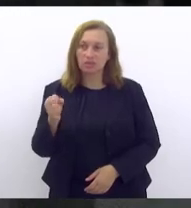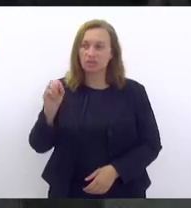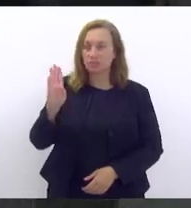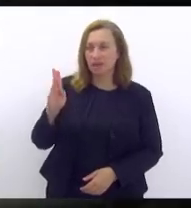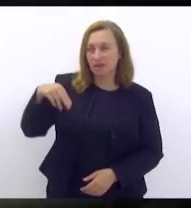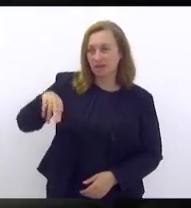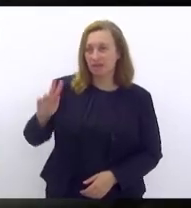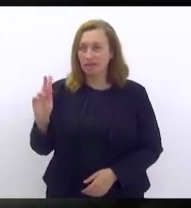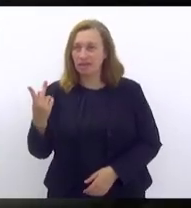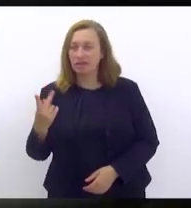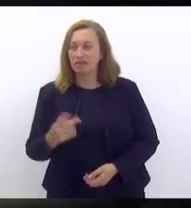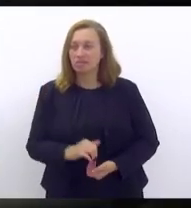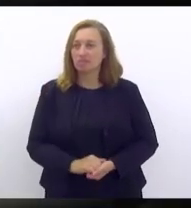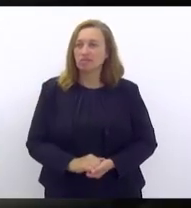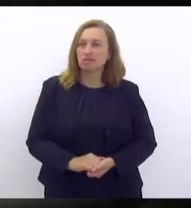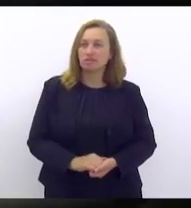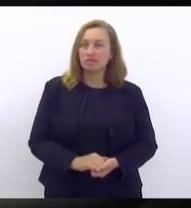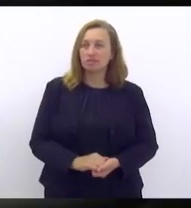favor.